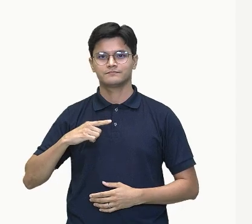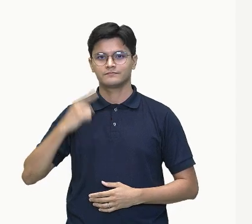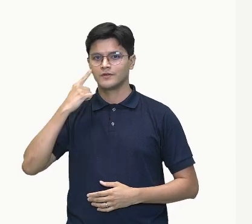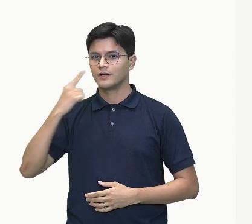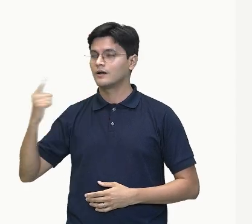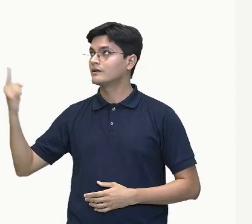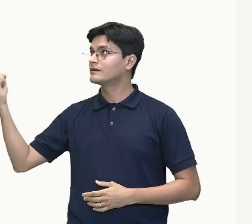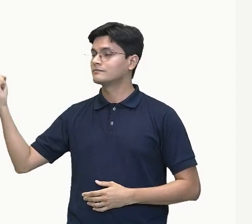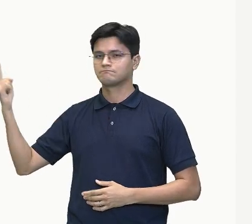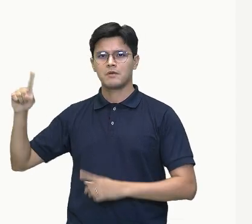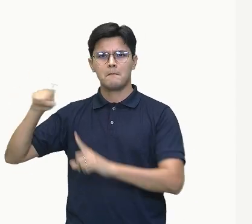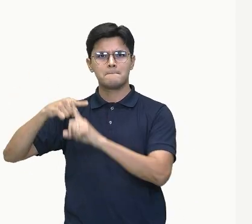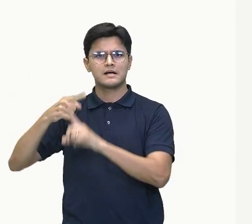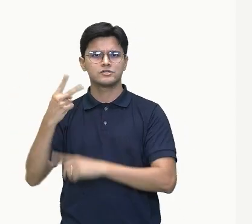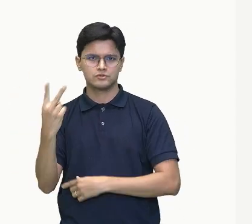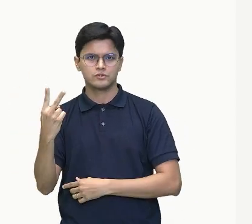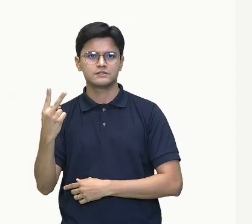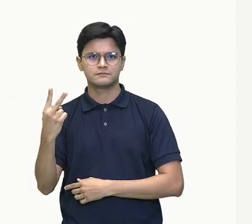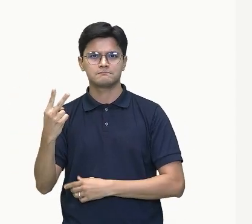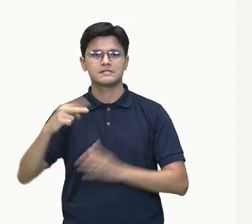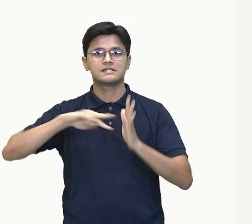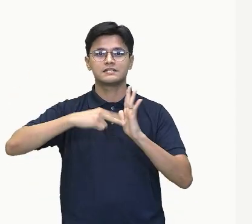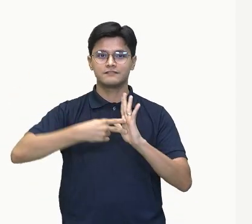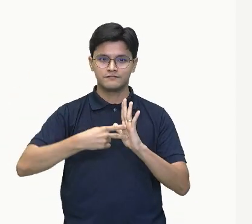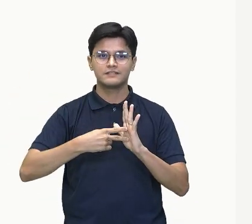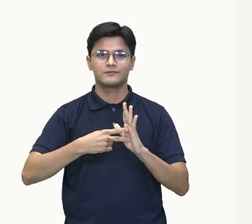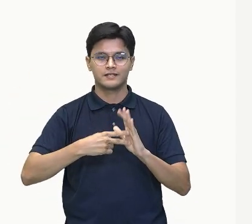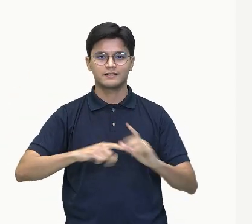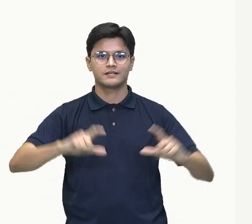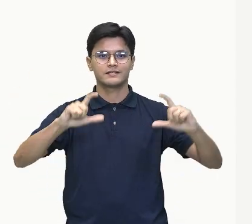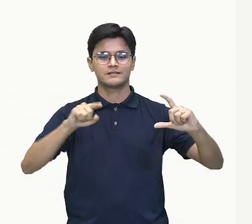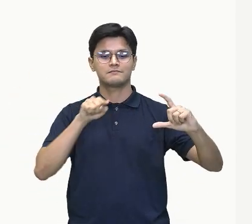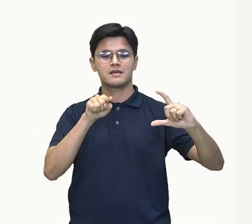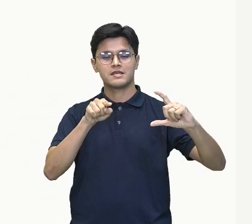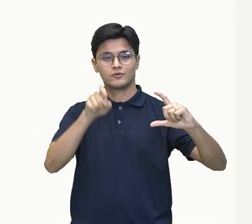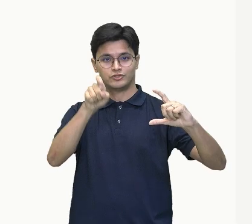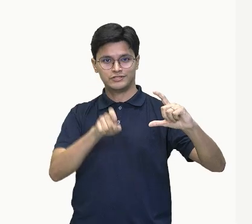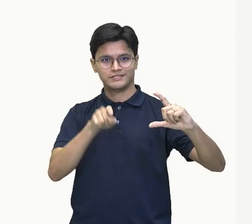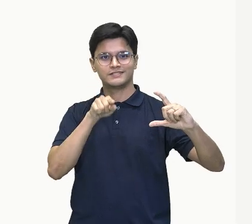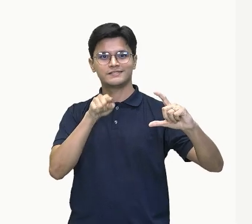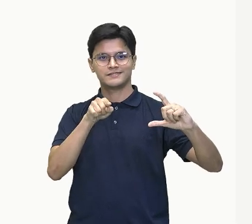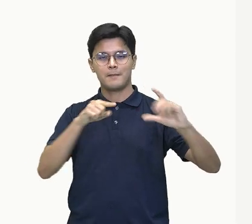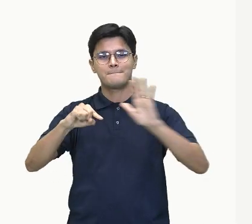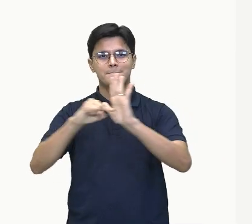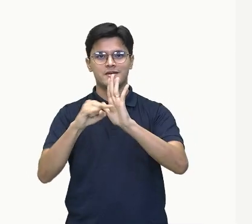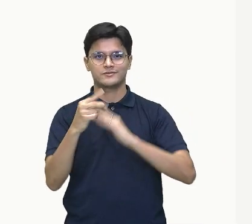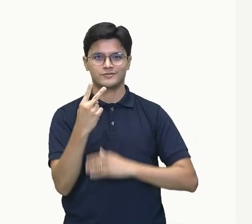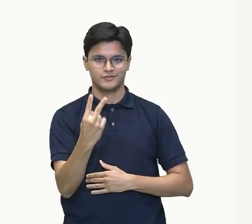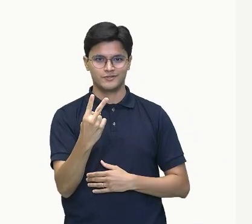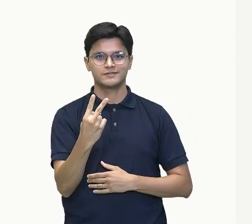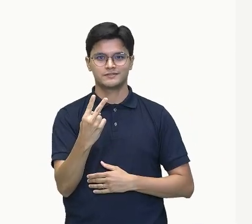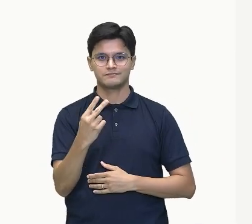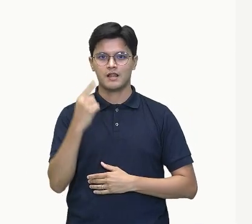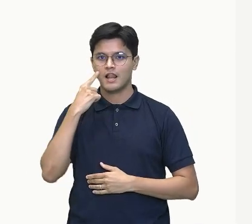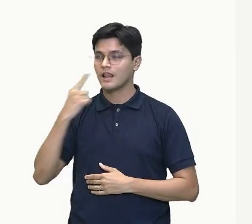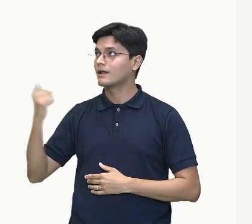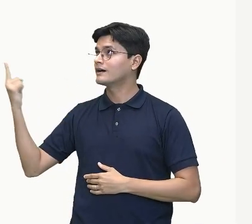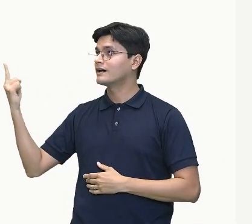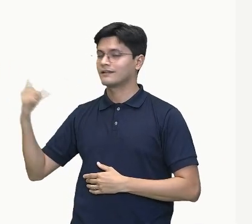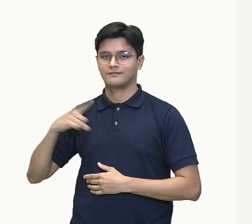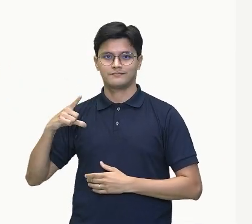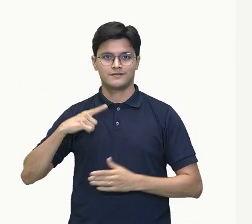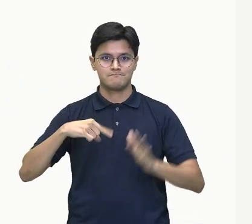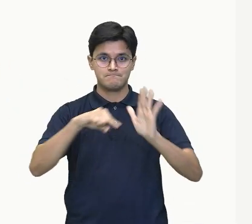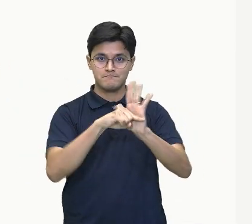negativo 2. E se aqui eu tenho negativo 4, significa que aqui eu vou ser positivo 4. Então,